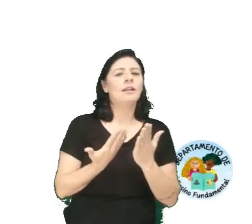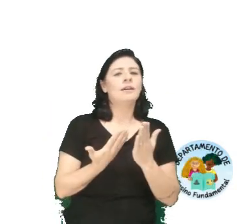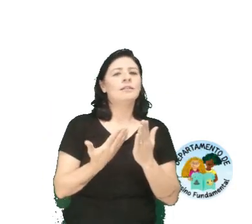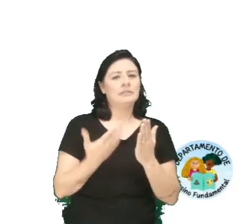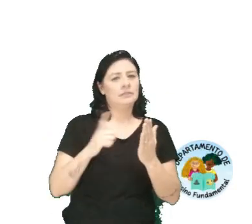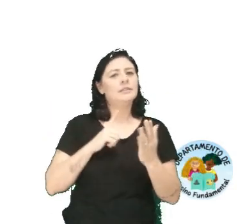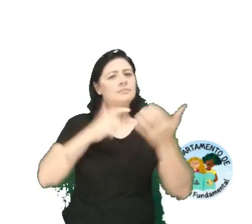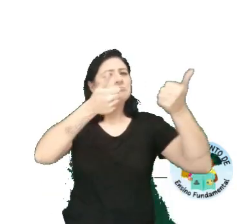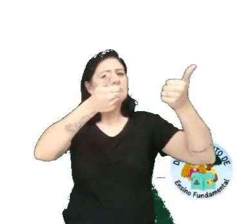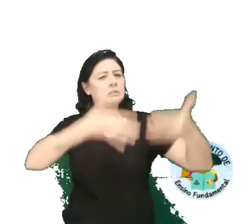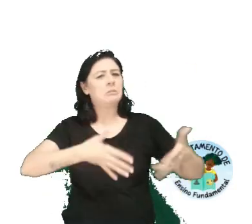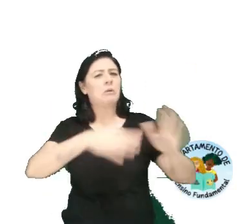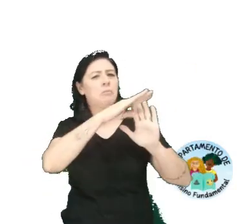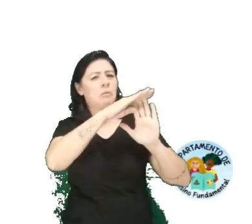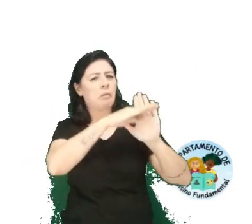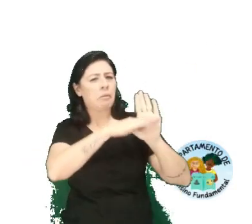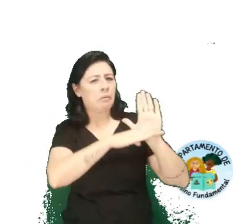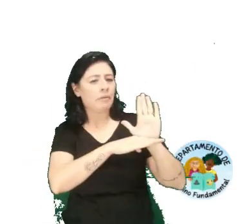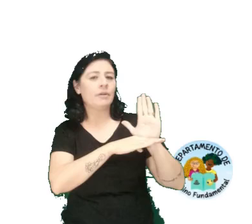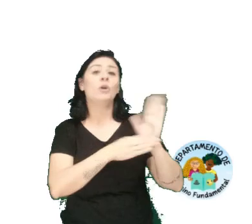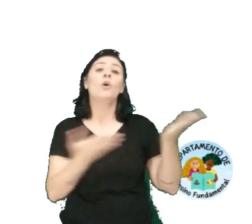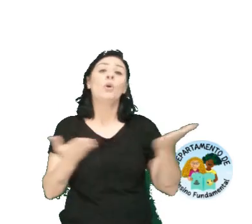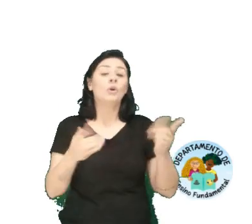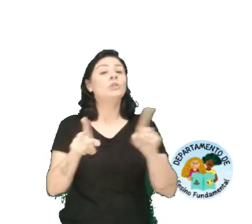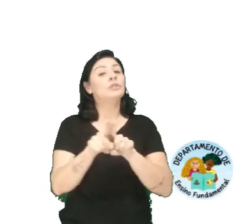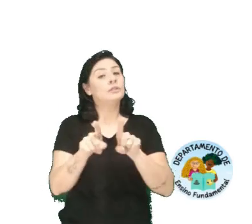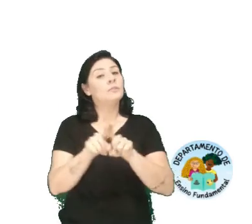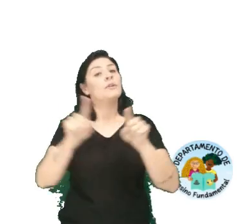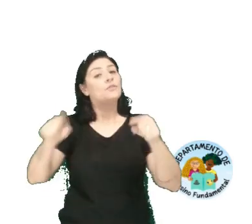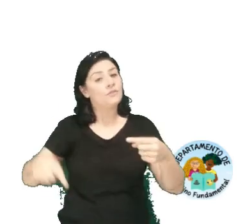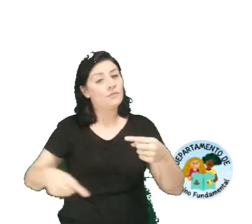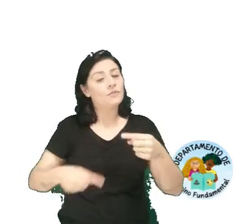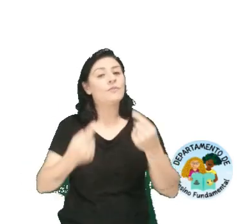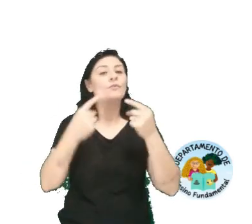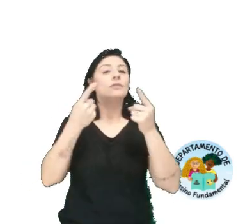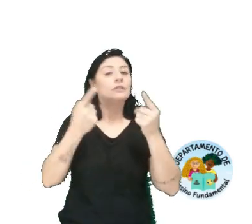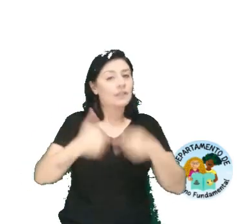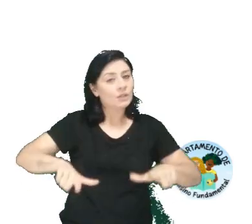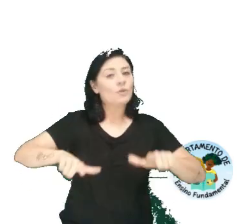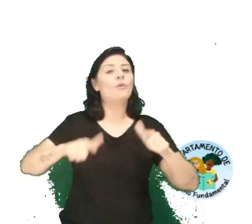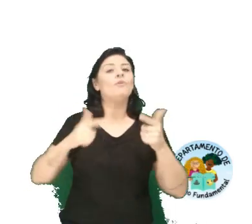hoje, aqui nessa formação, iremos também retomar um pouquinho dessa discussão teórica.